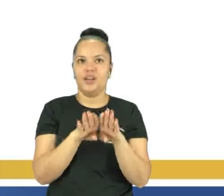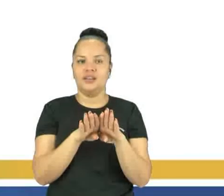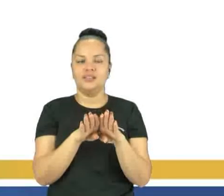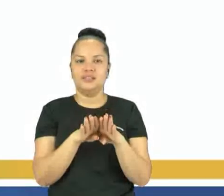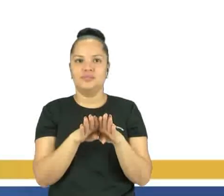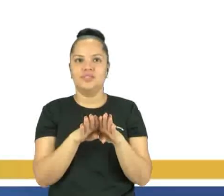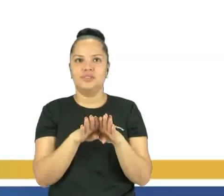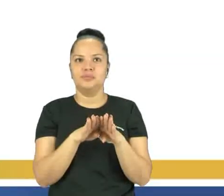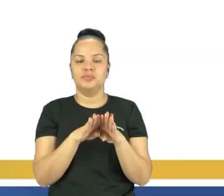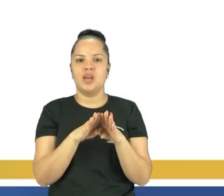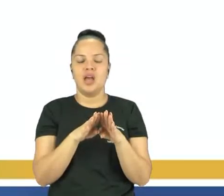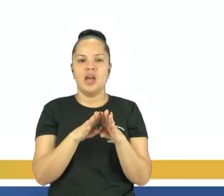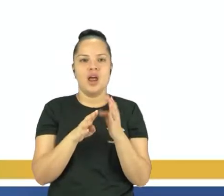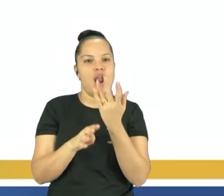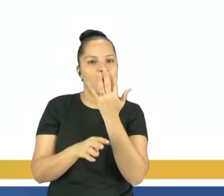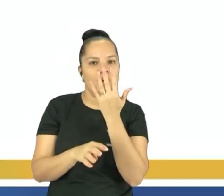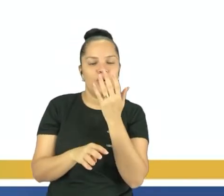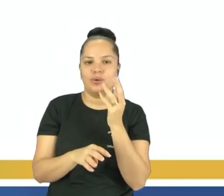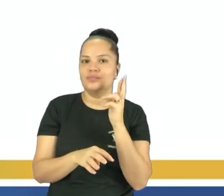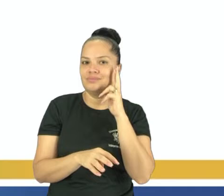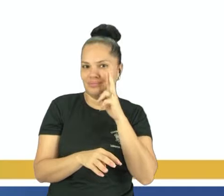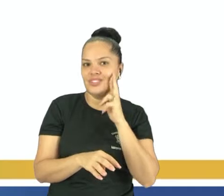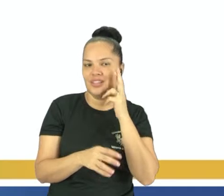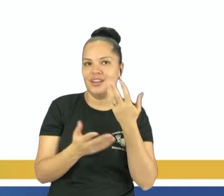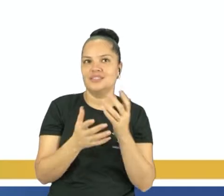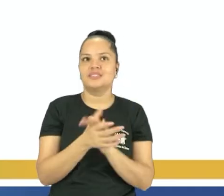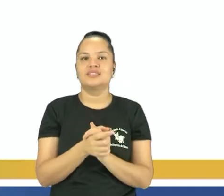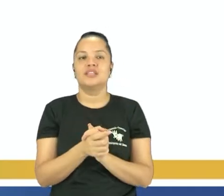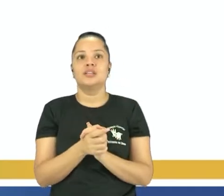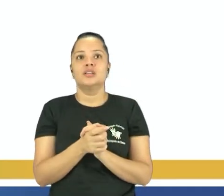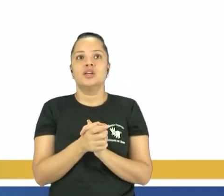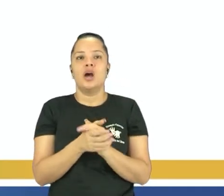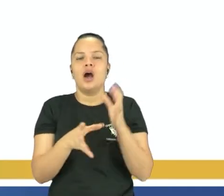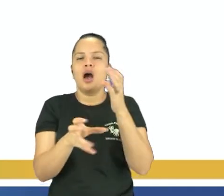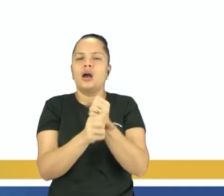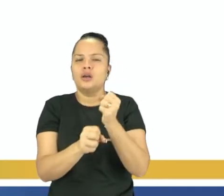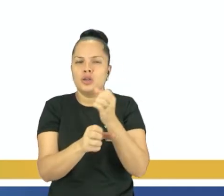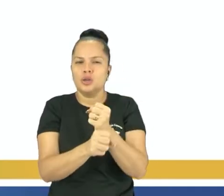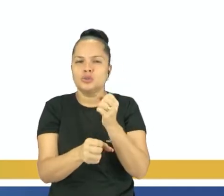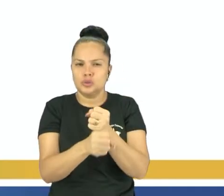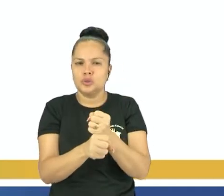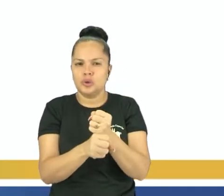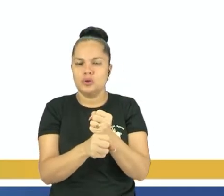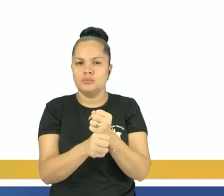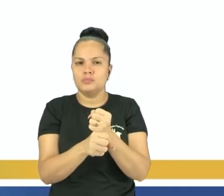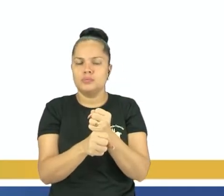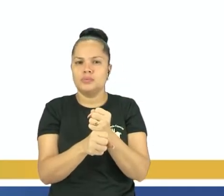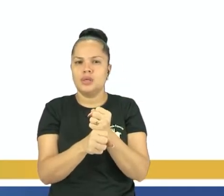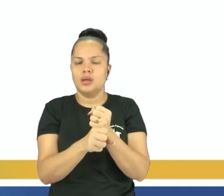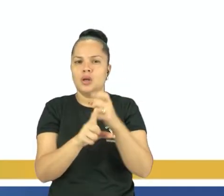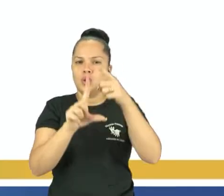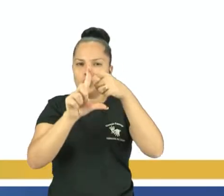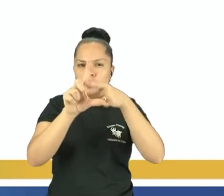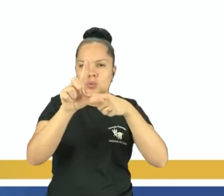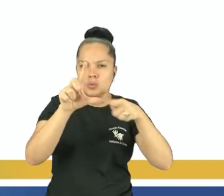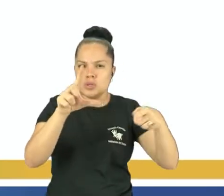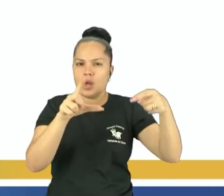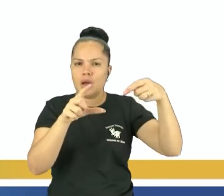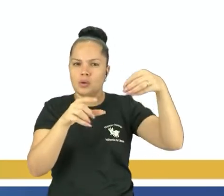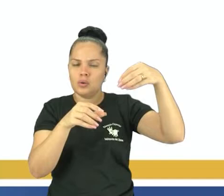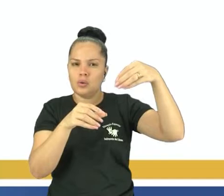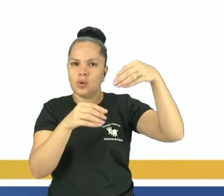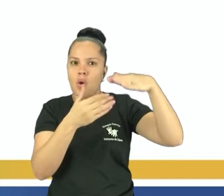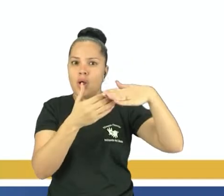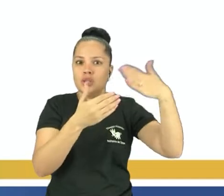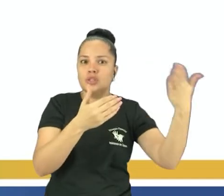a ele, certo? Então, como é que eu faço para somar os ângulos externos de um polígono convexo? Gente, a soma dos ângulos externos de qualquer